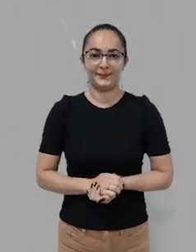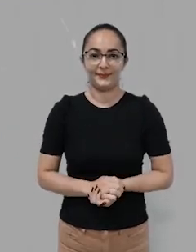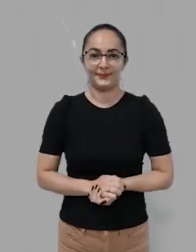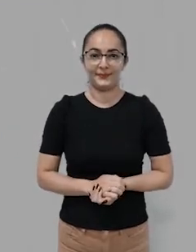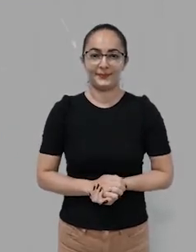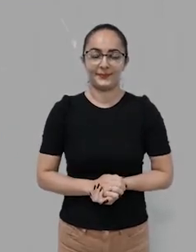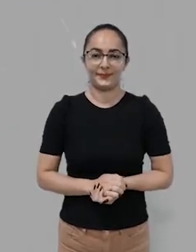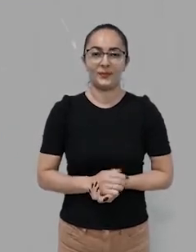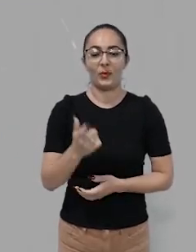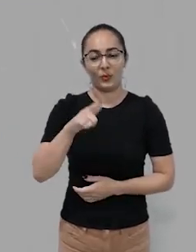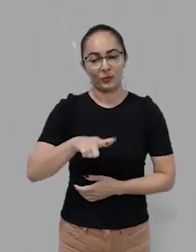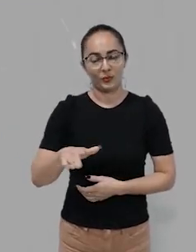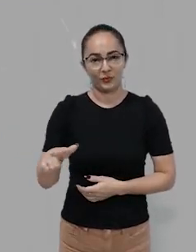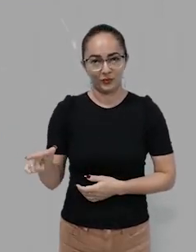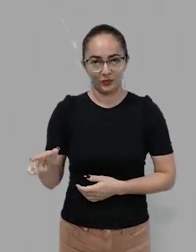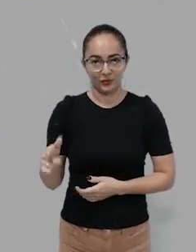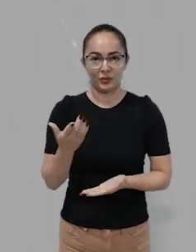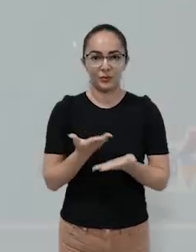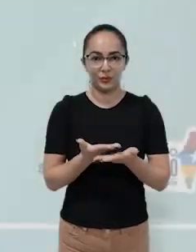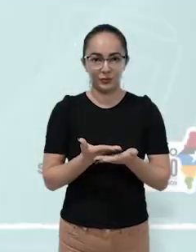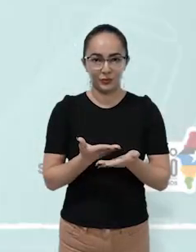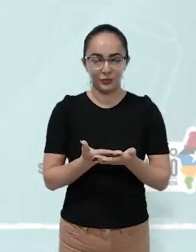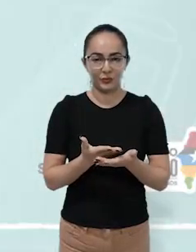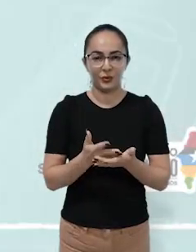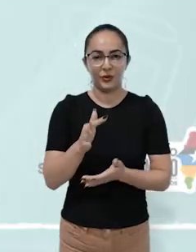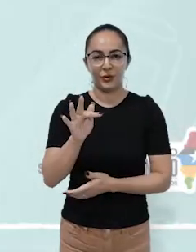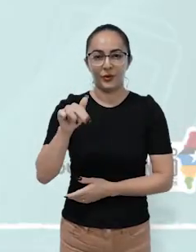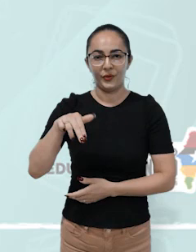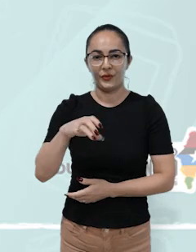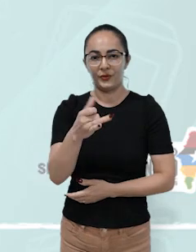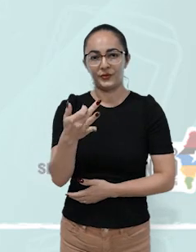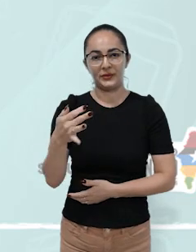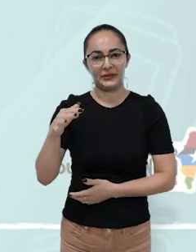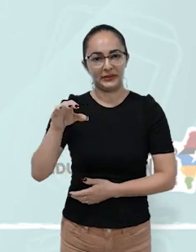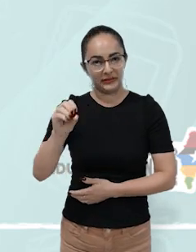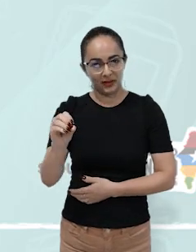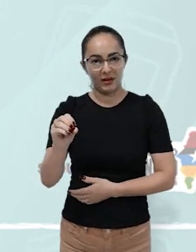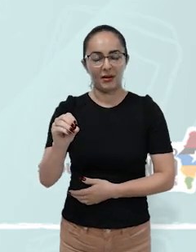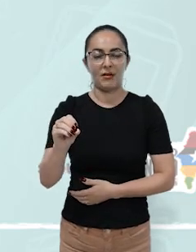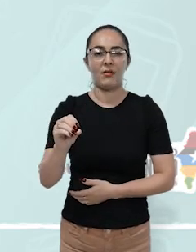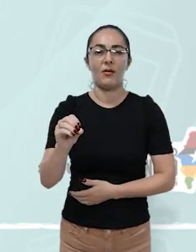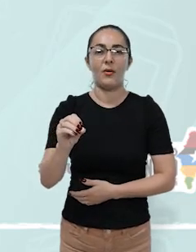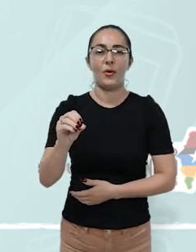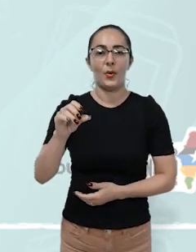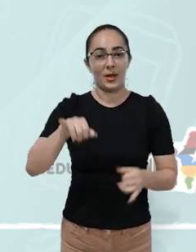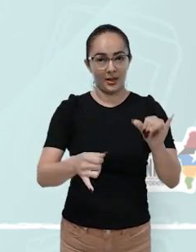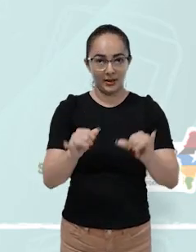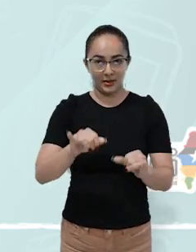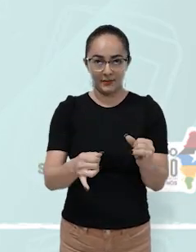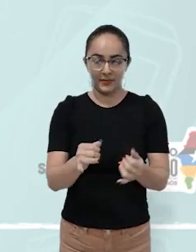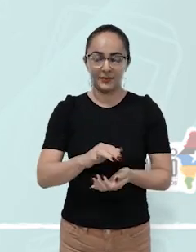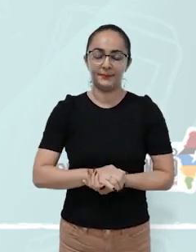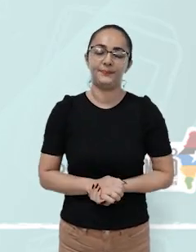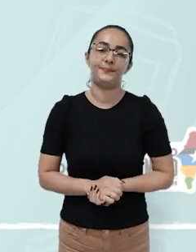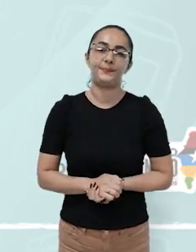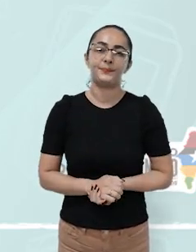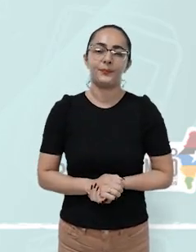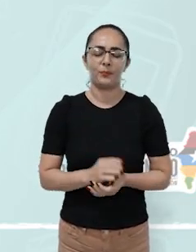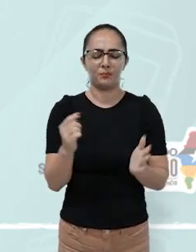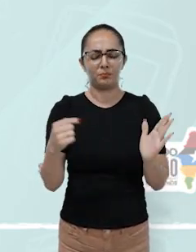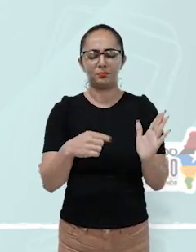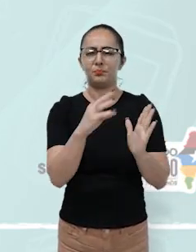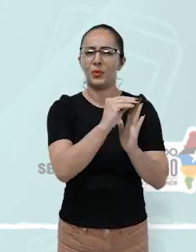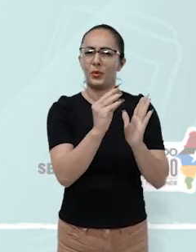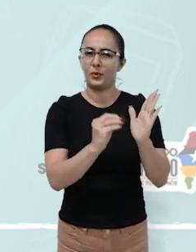vamos continuar o estudo das funções inorgânicas ou funções químicas. Esse